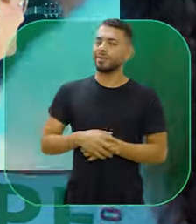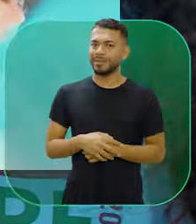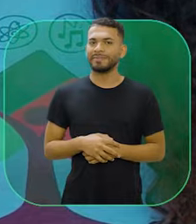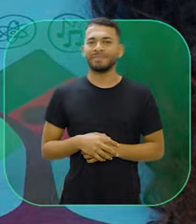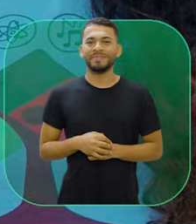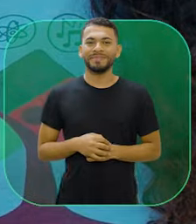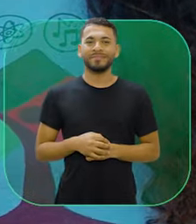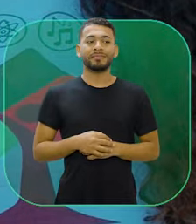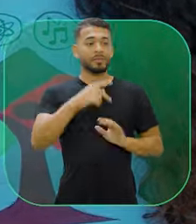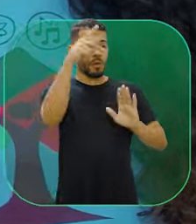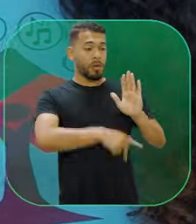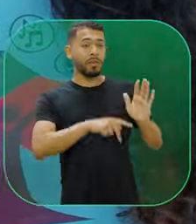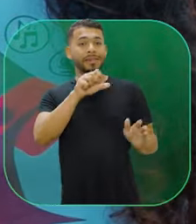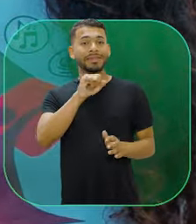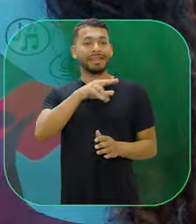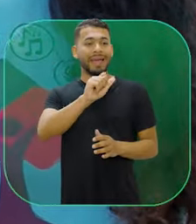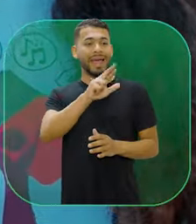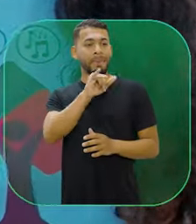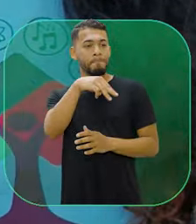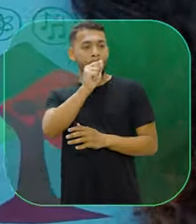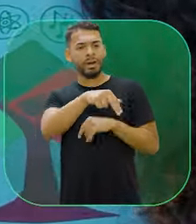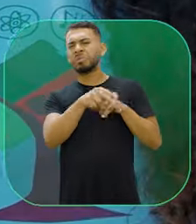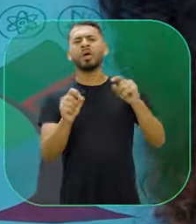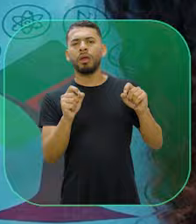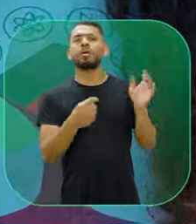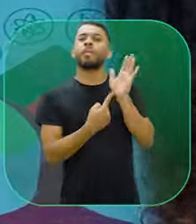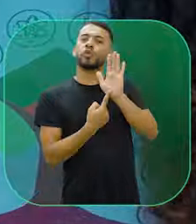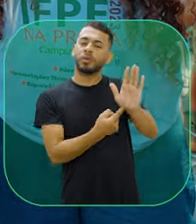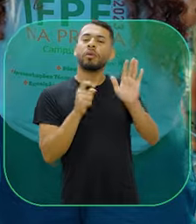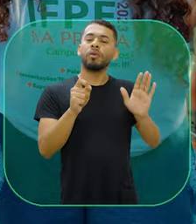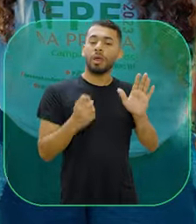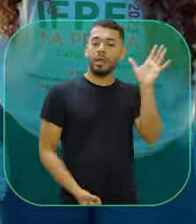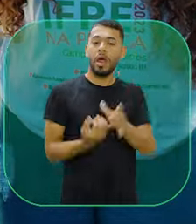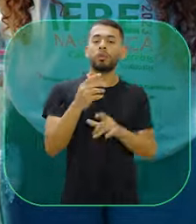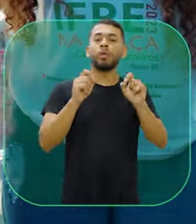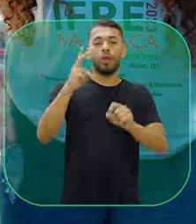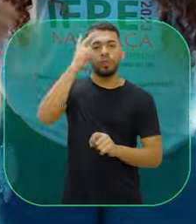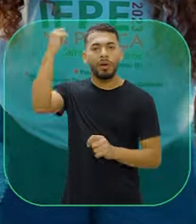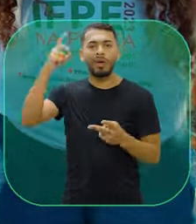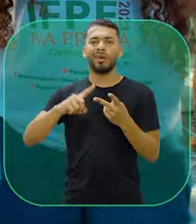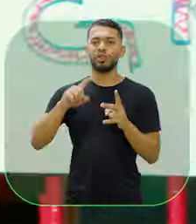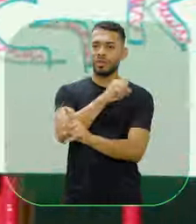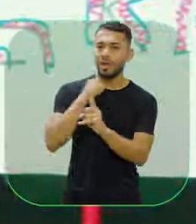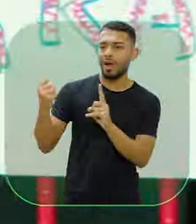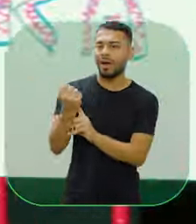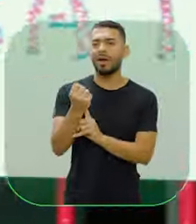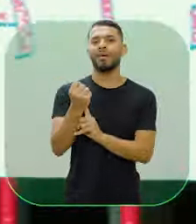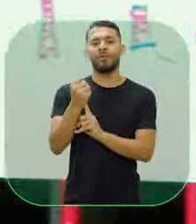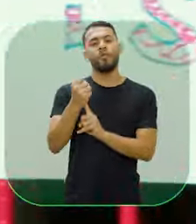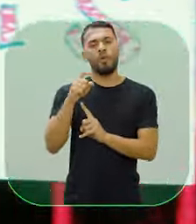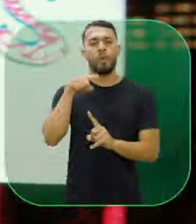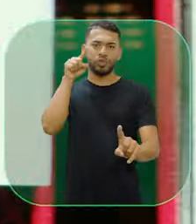isso. O projeto Cine Carimã, ele foi criado com o intuito de apresentar mais as questões culturais e sociais